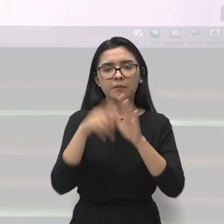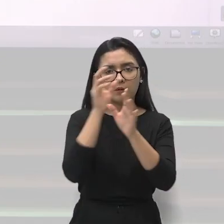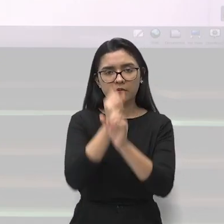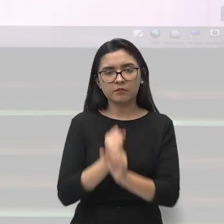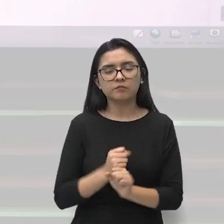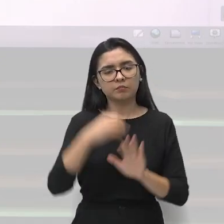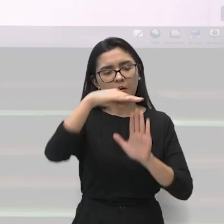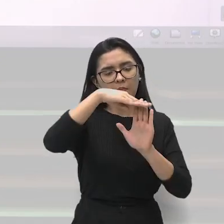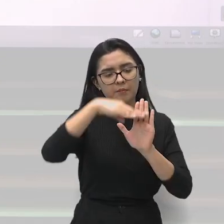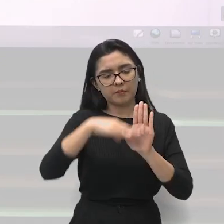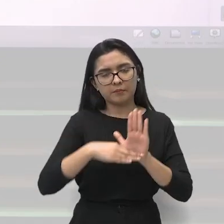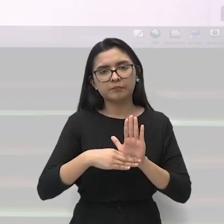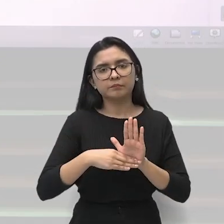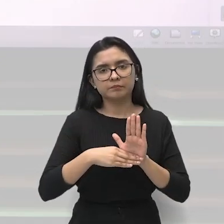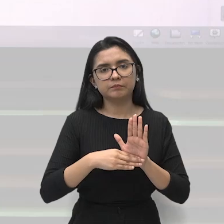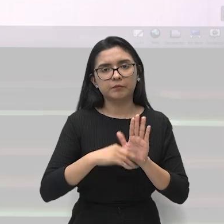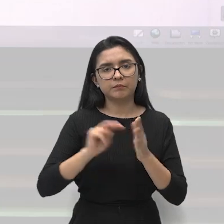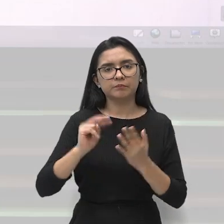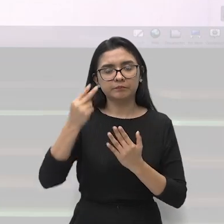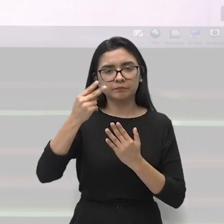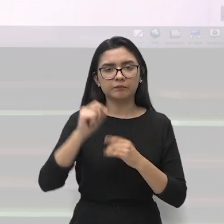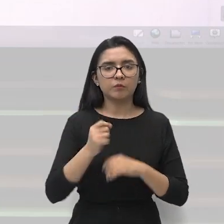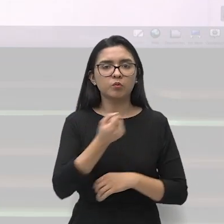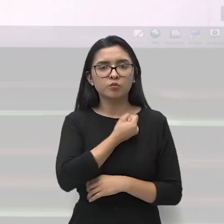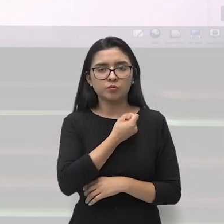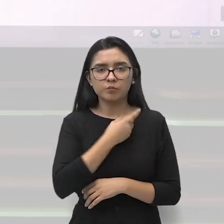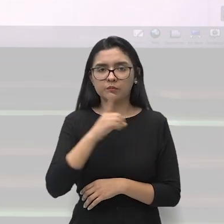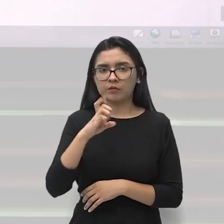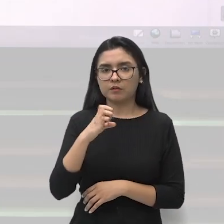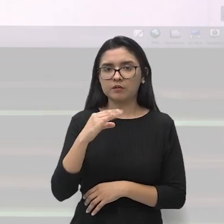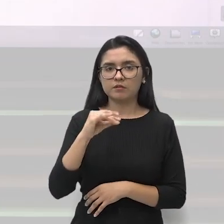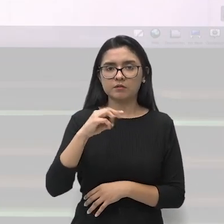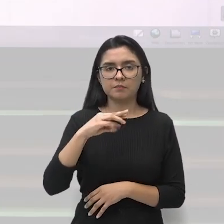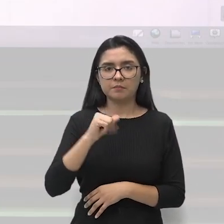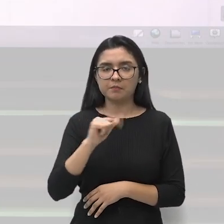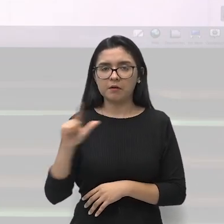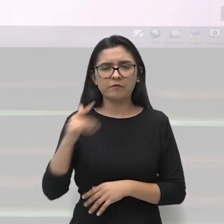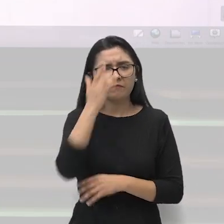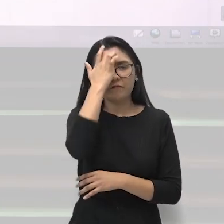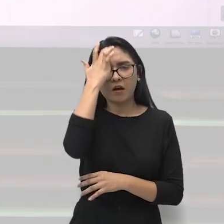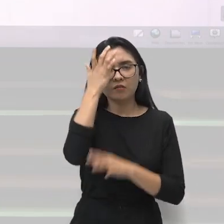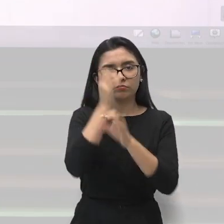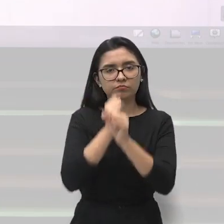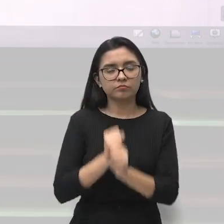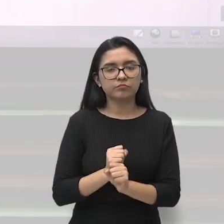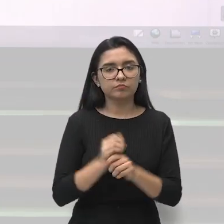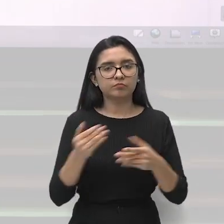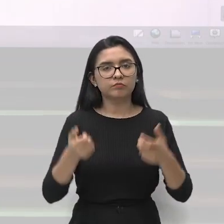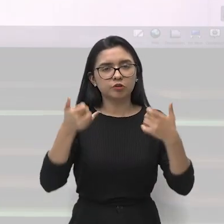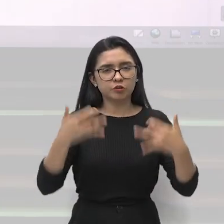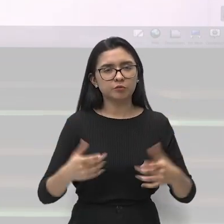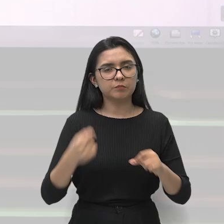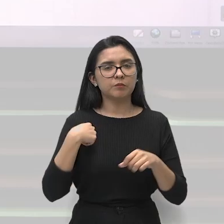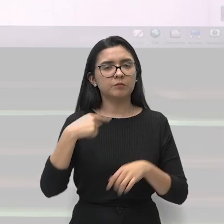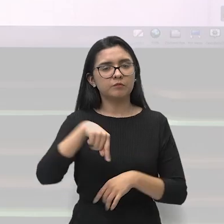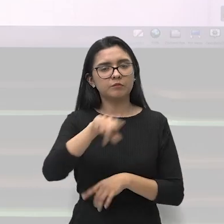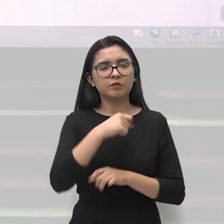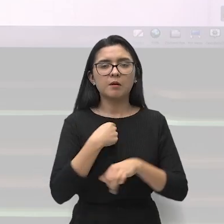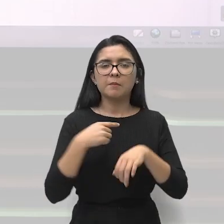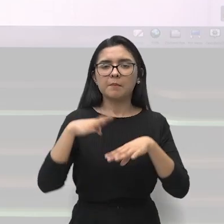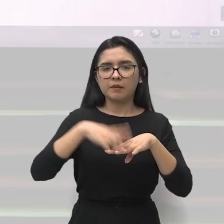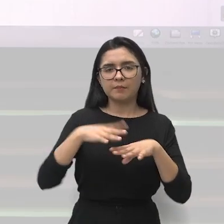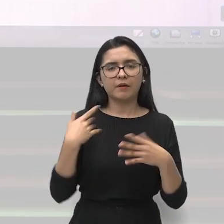do processo, do algoritmo, da potenciação com os números decimais, fica muito fácil. Né? Como eu sempre digo, bispo, matemática é